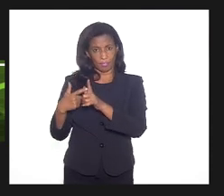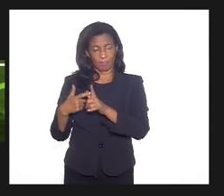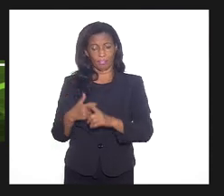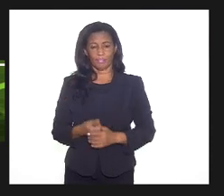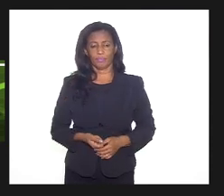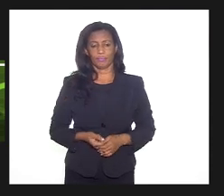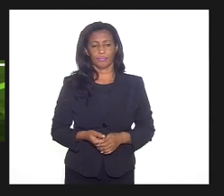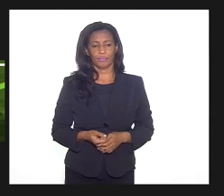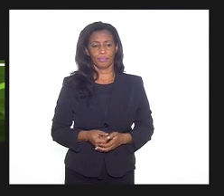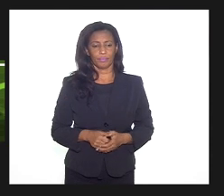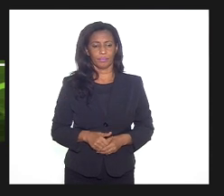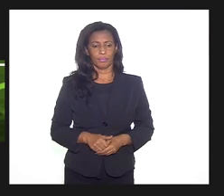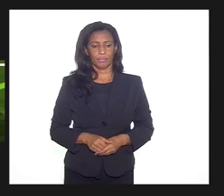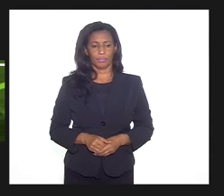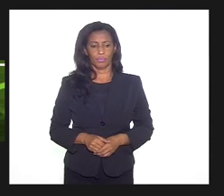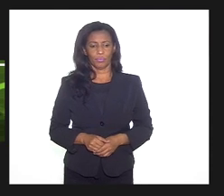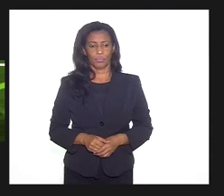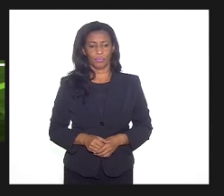previdenciário.